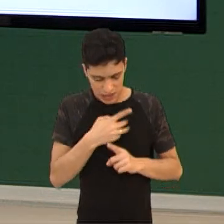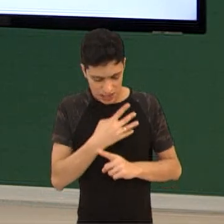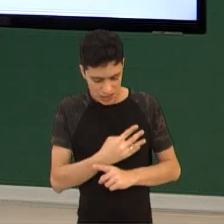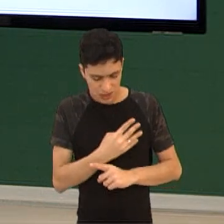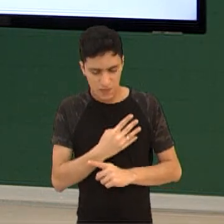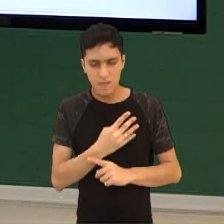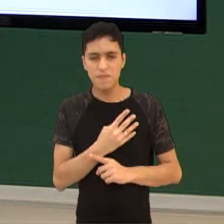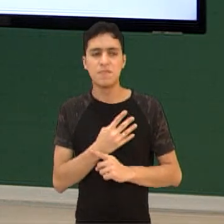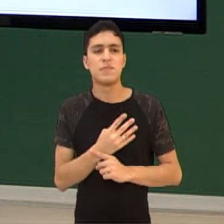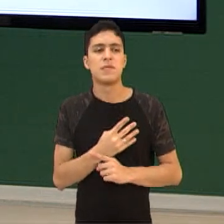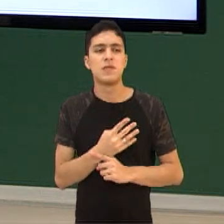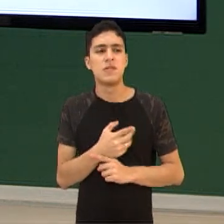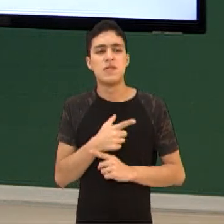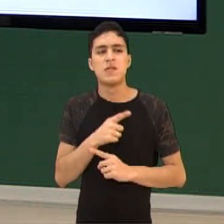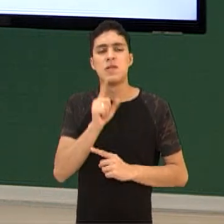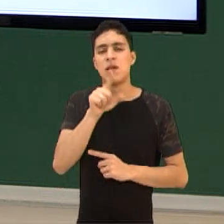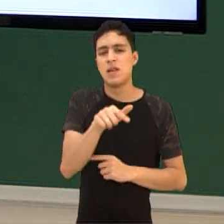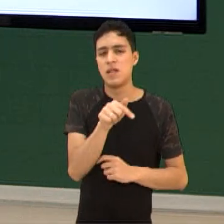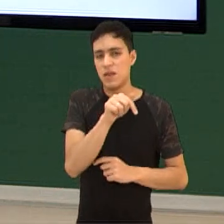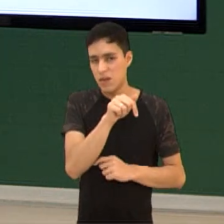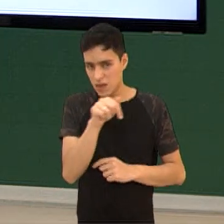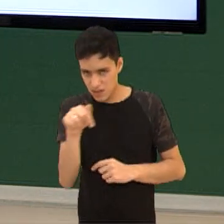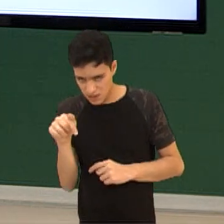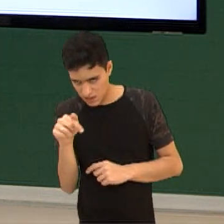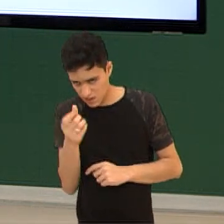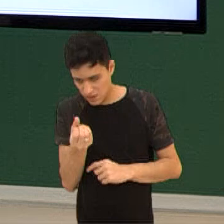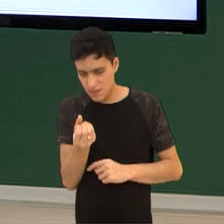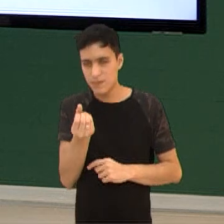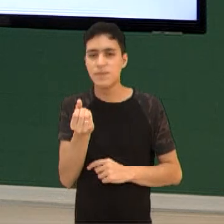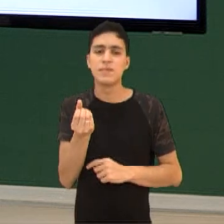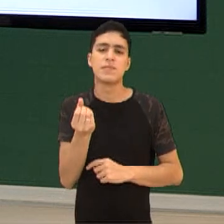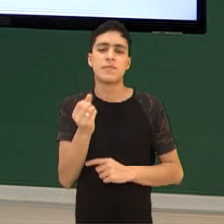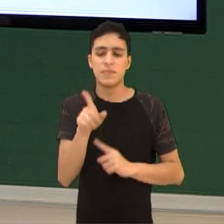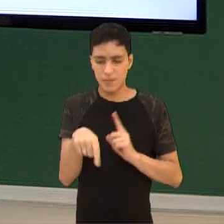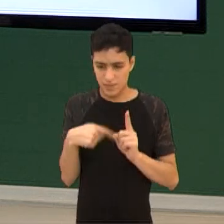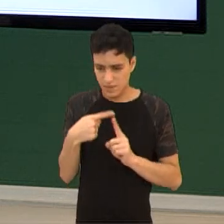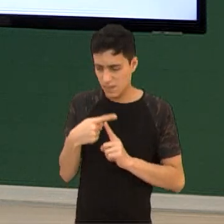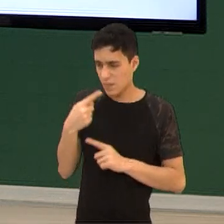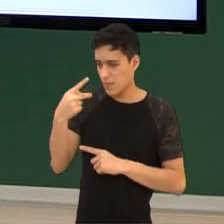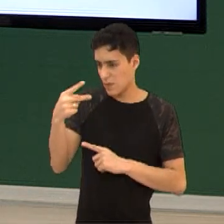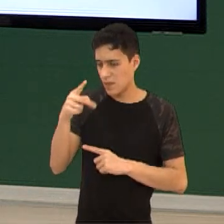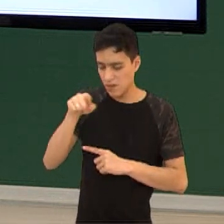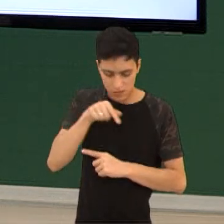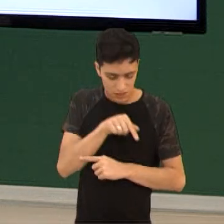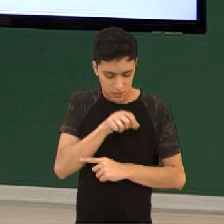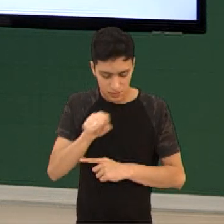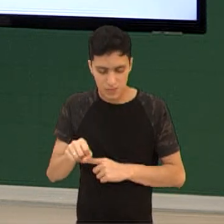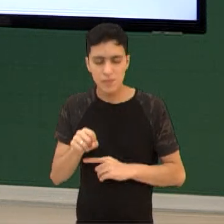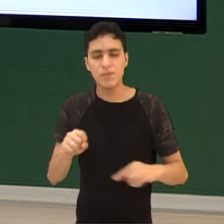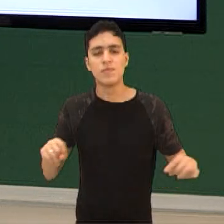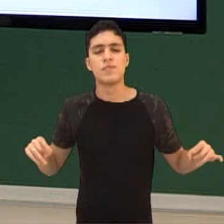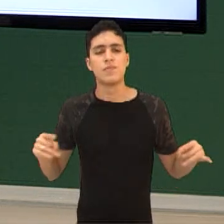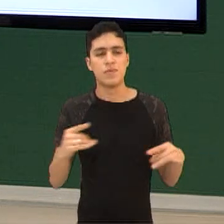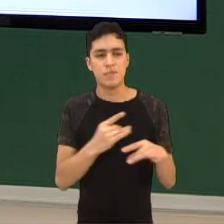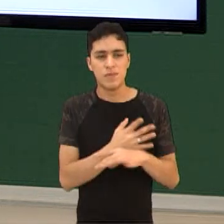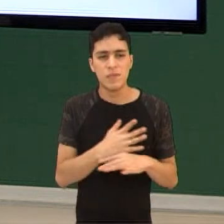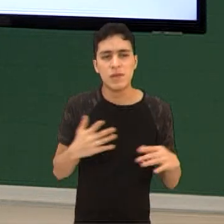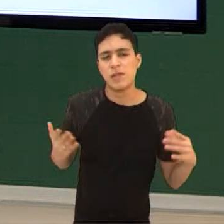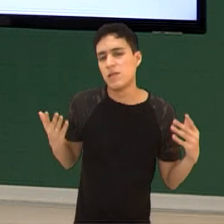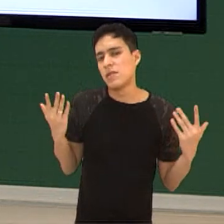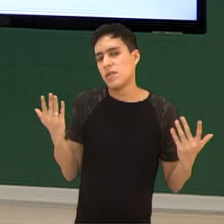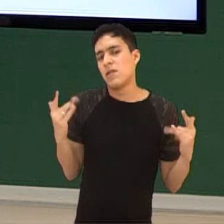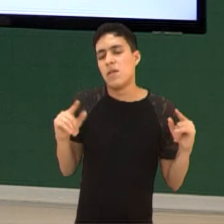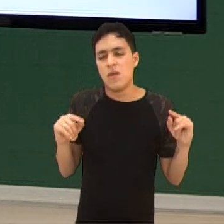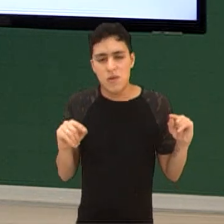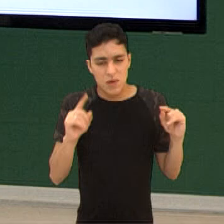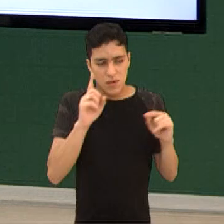4. Eu tenho aqui 76, né? Mais 2, 78. Então,